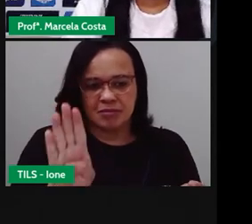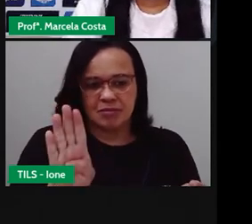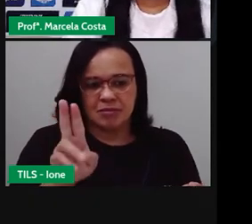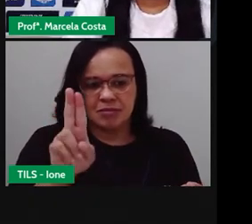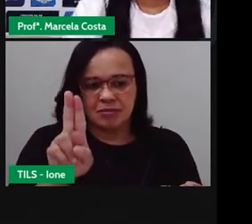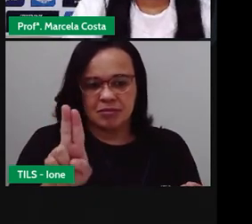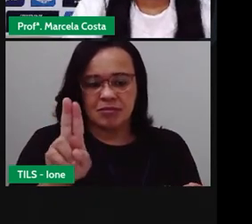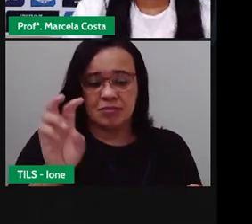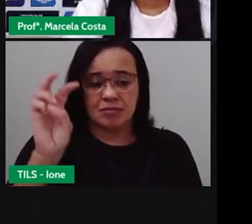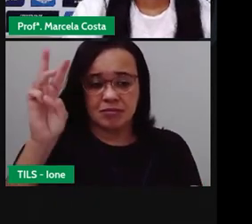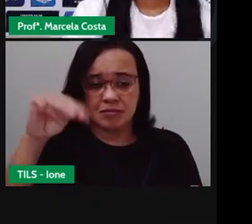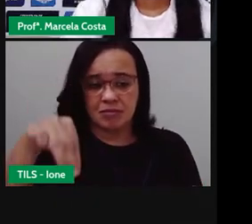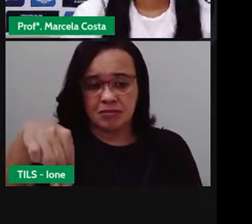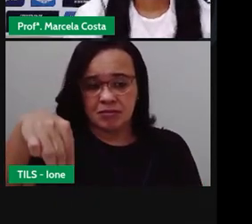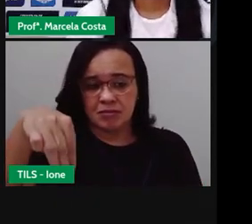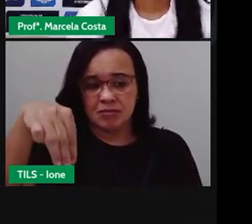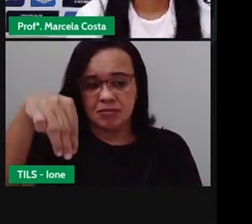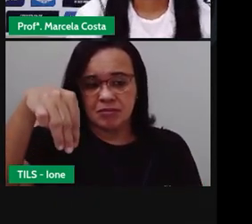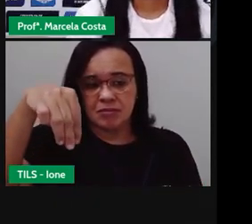Zabumba.